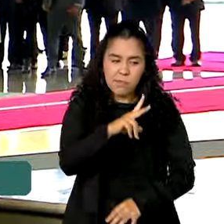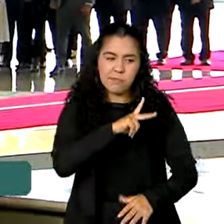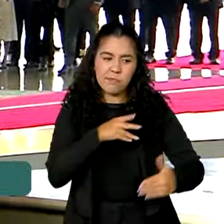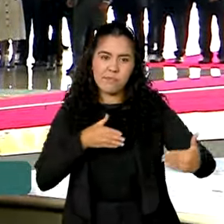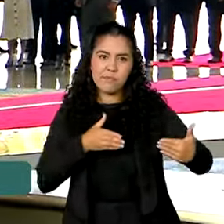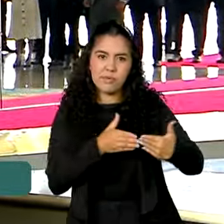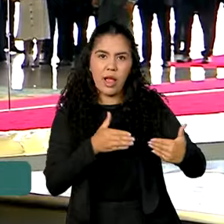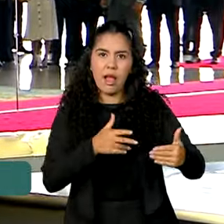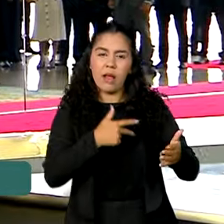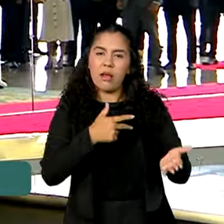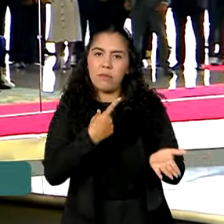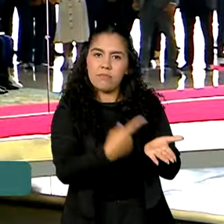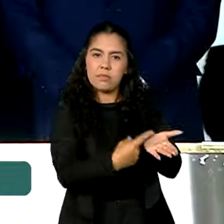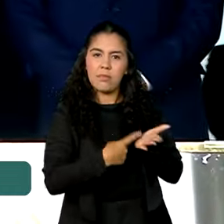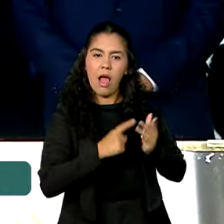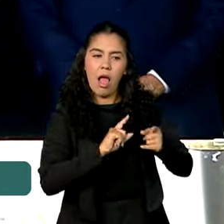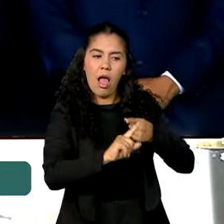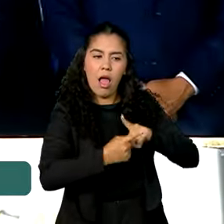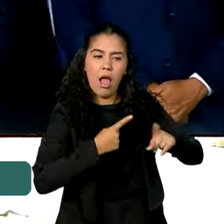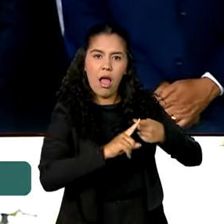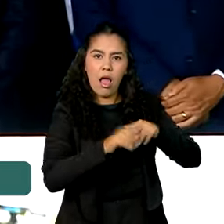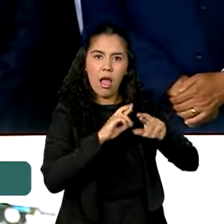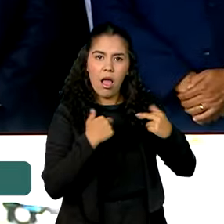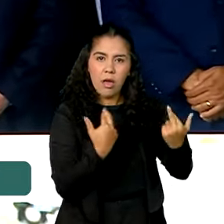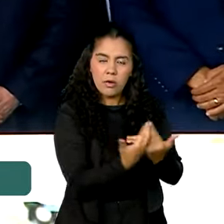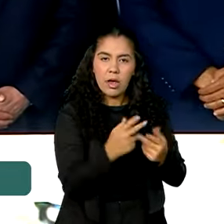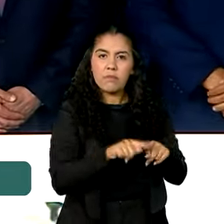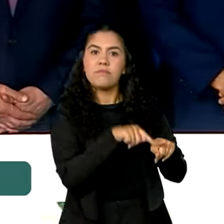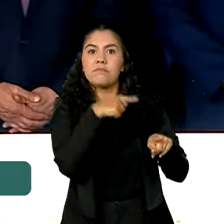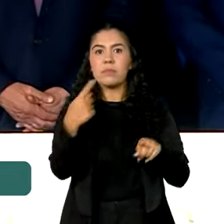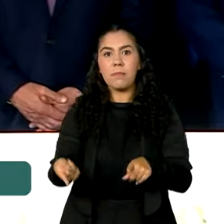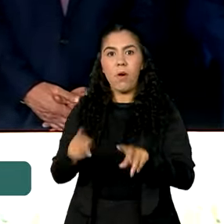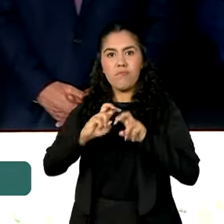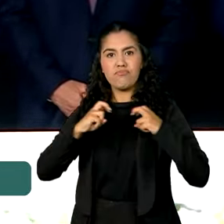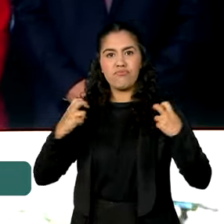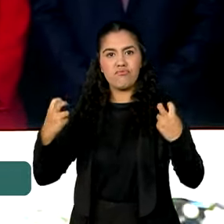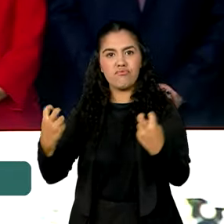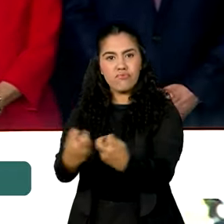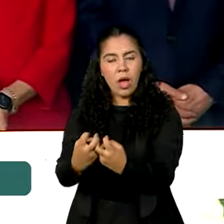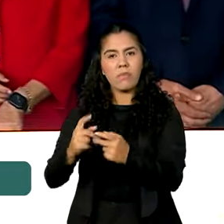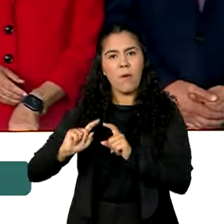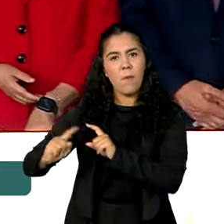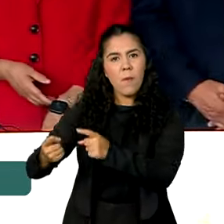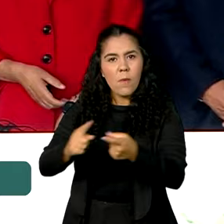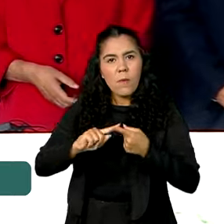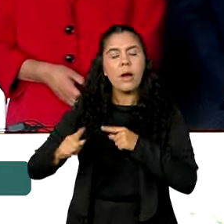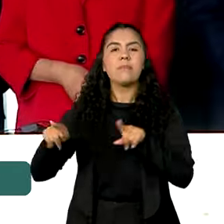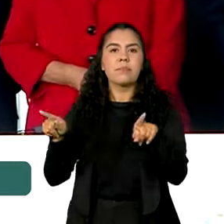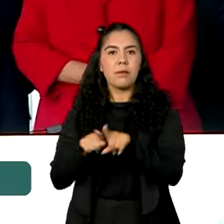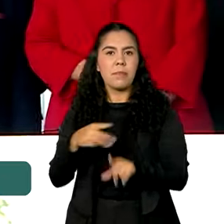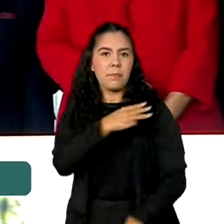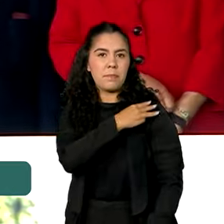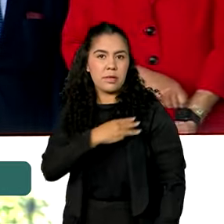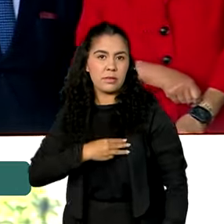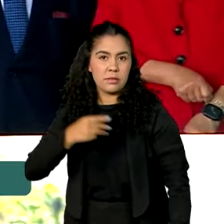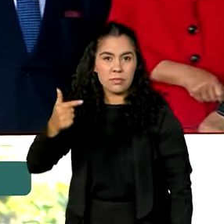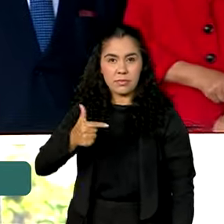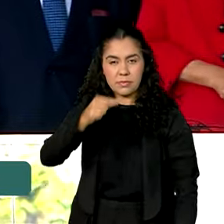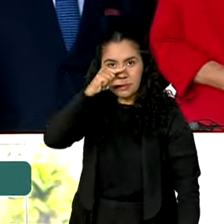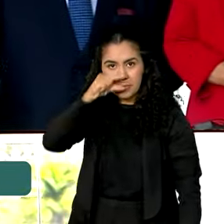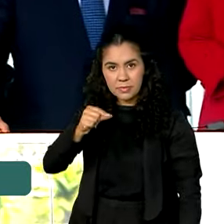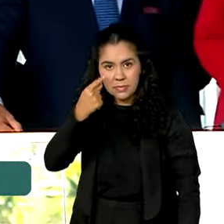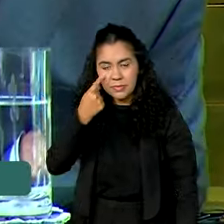e outra ampliada. O encontro também contou com a presença do vice-presidente Geraldo Alckmin, ministros e